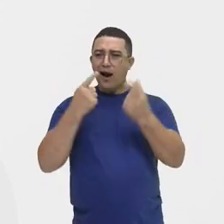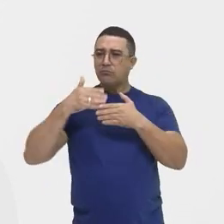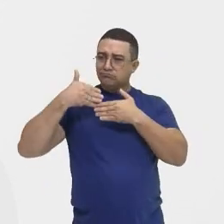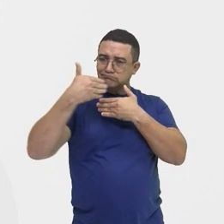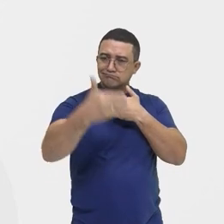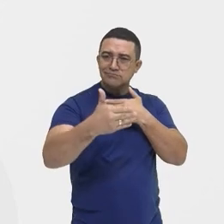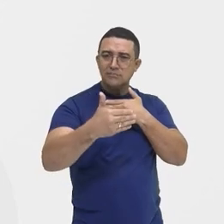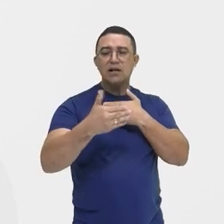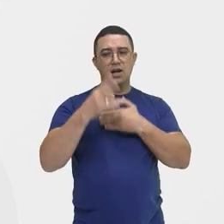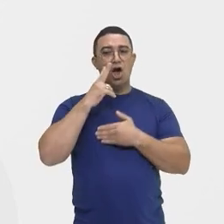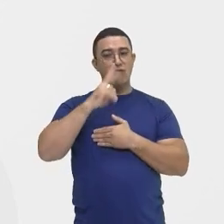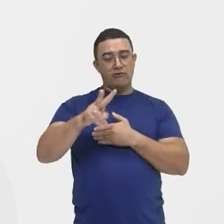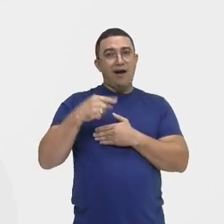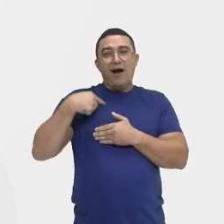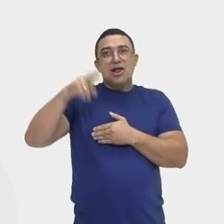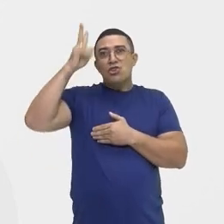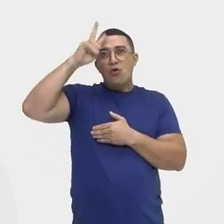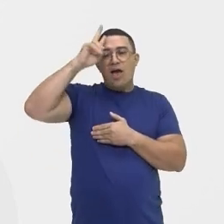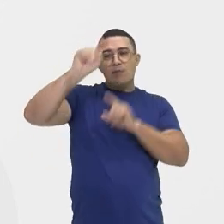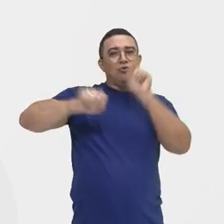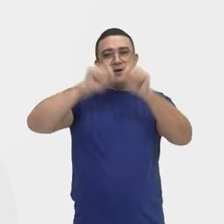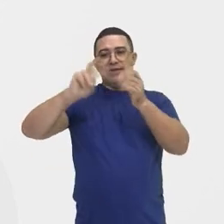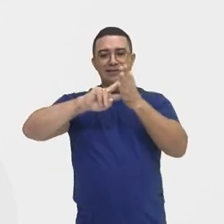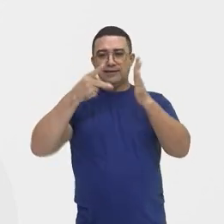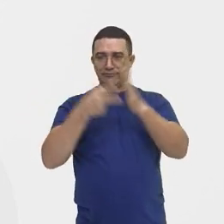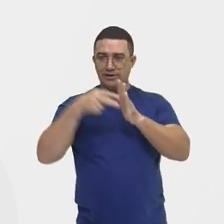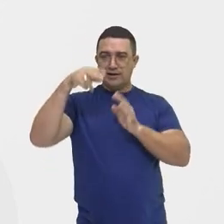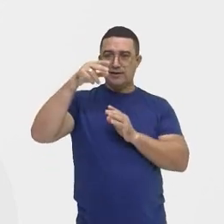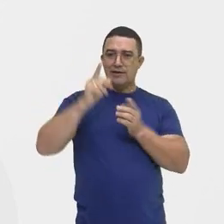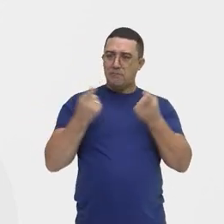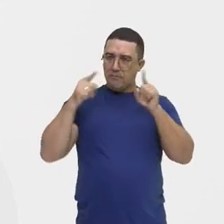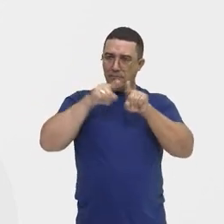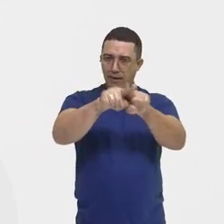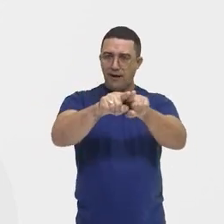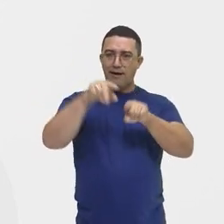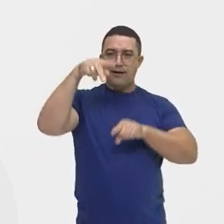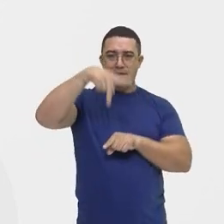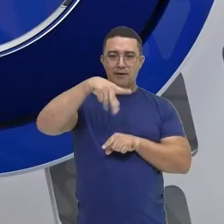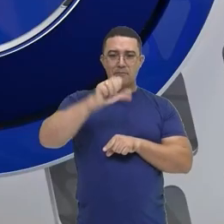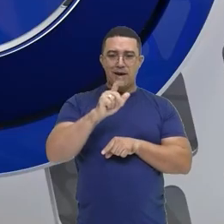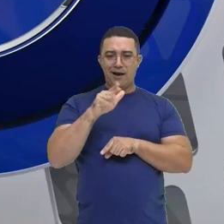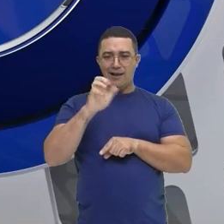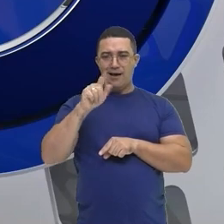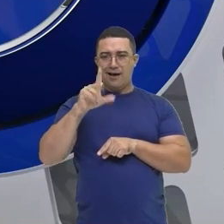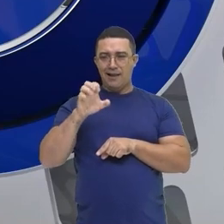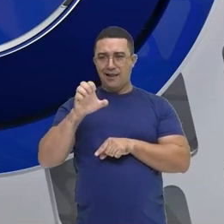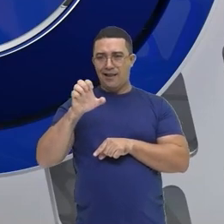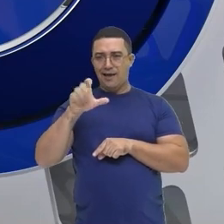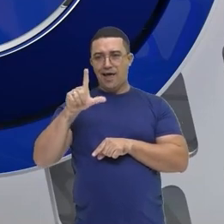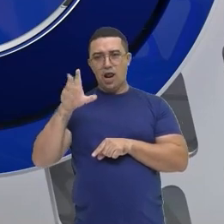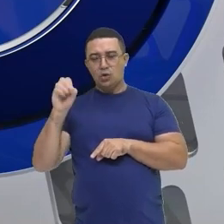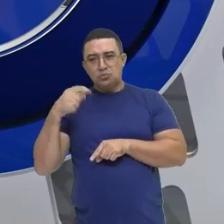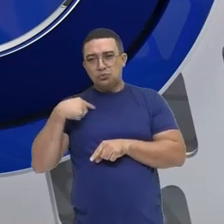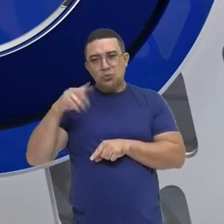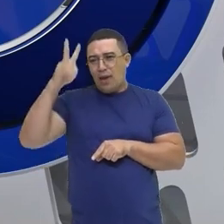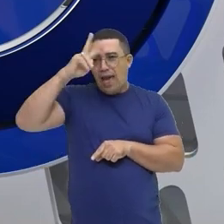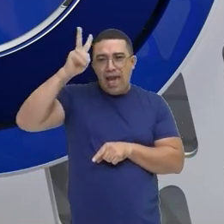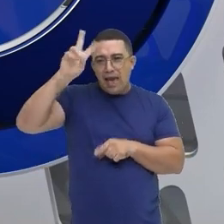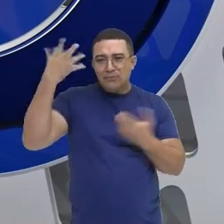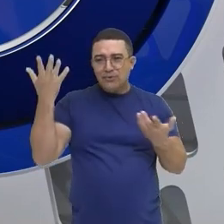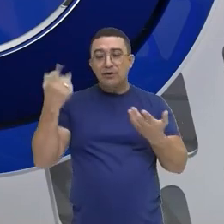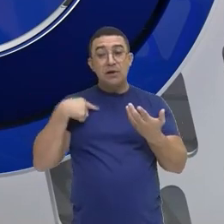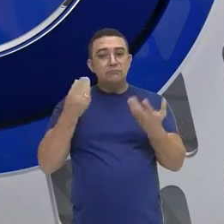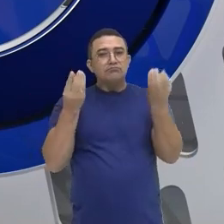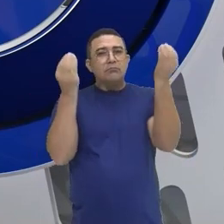gente. Ai, professora, eu não lembro mais o que é paralelo, não lembro mais o que é meridiano. Não se preocupem, a gente está colocando aqui